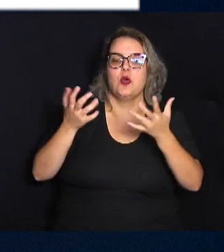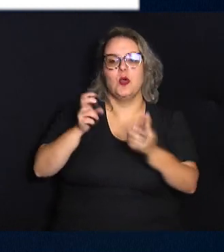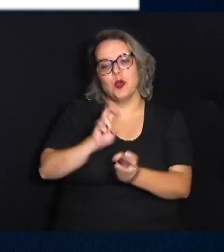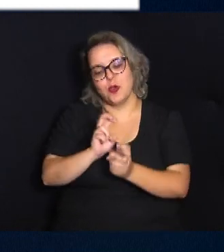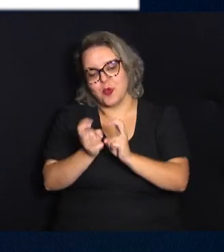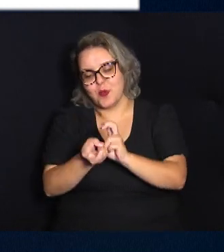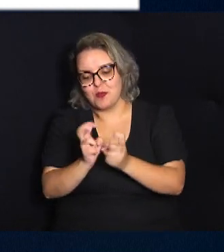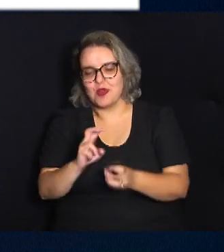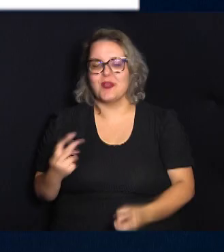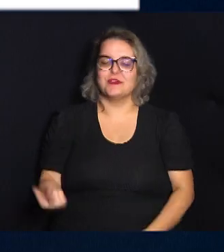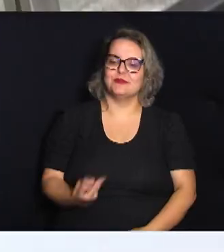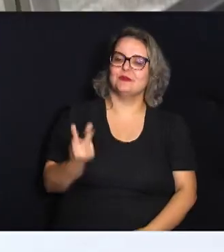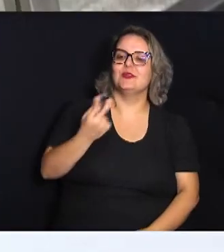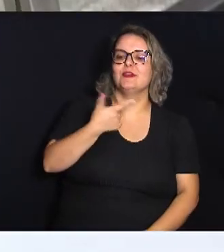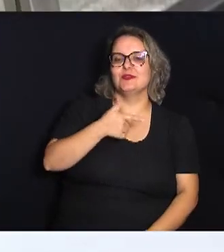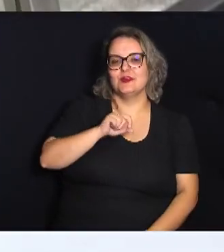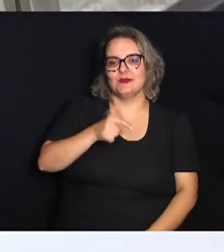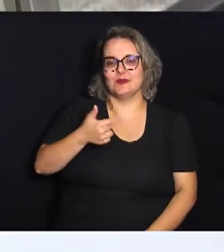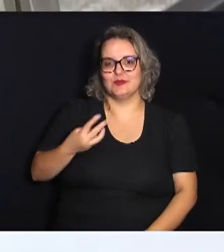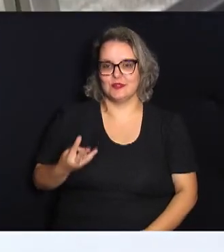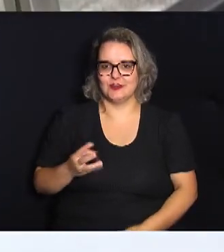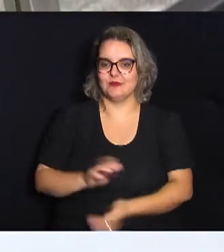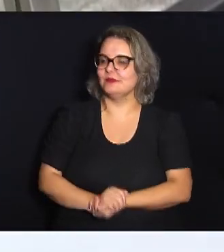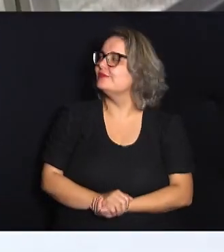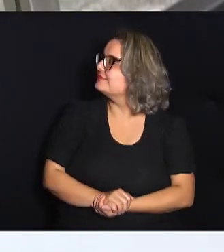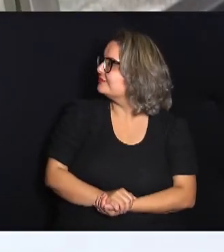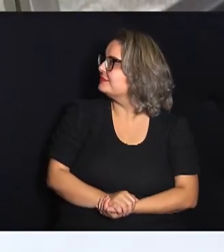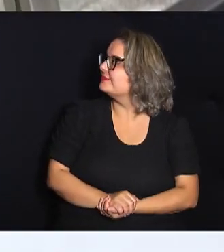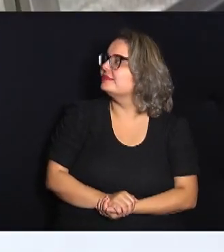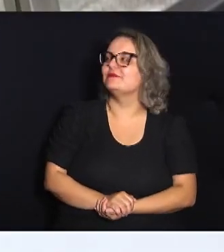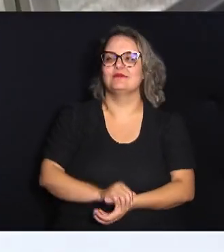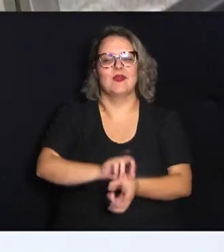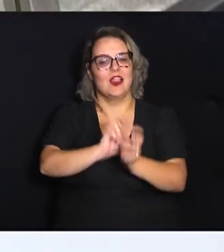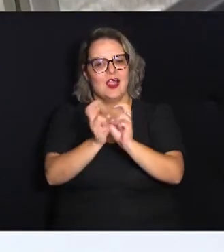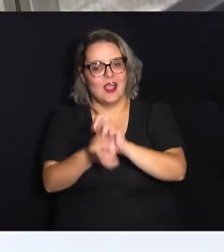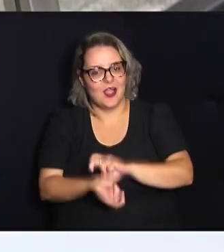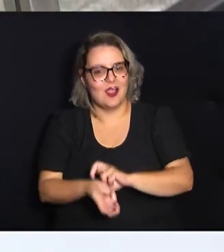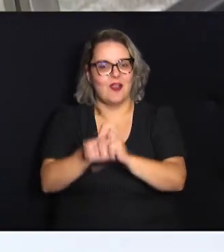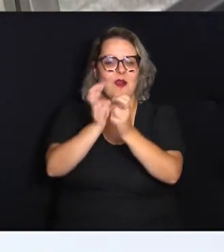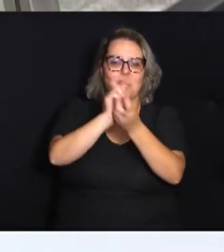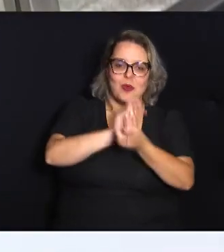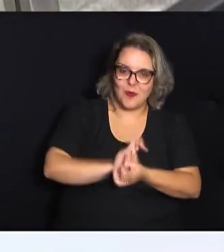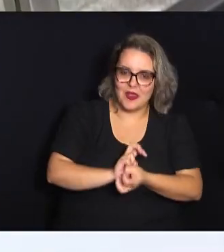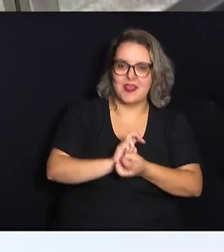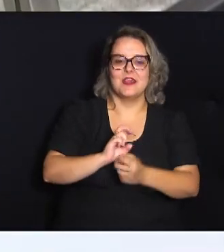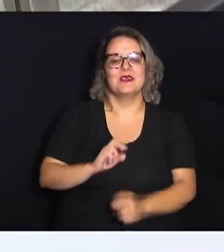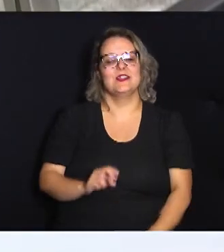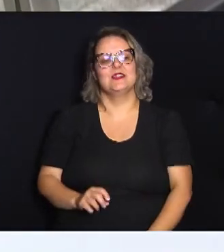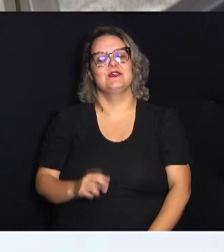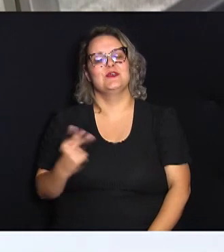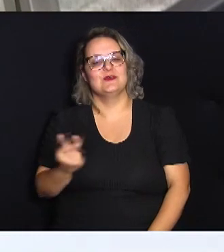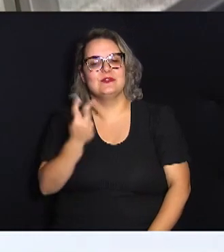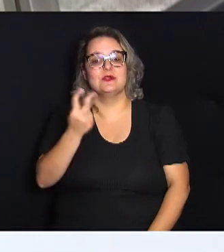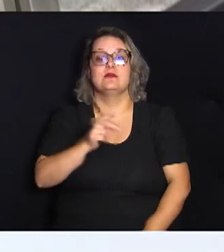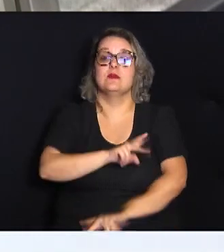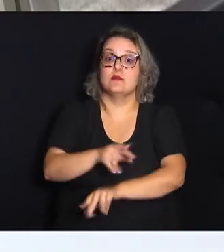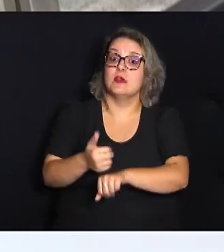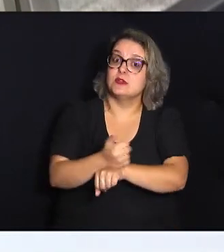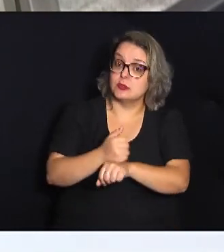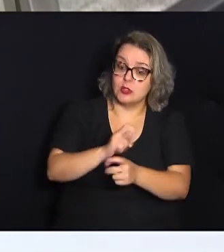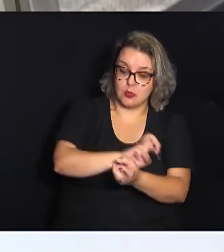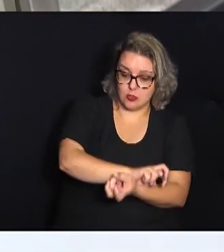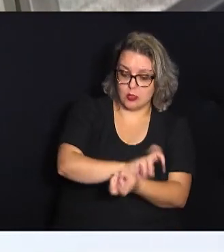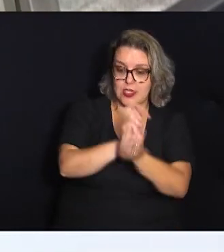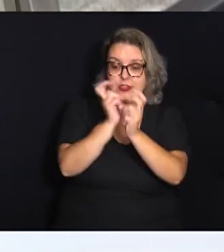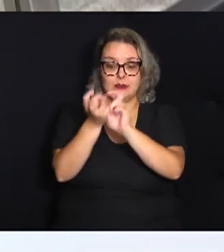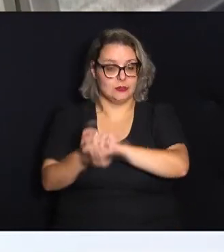Valor 2023. A Capoeira de Valor reúne vários capoeiristas, né, que debatem a